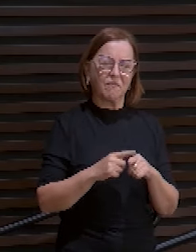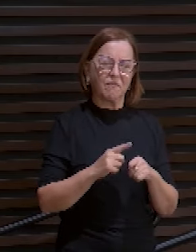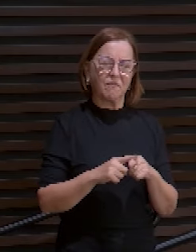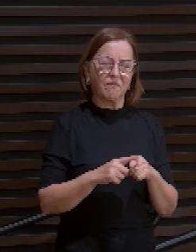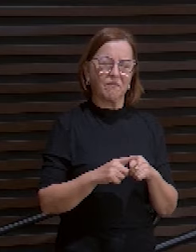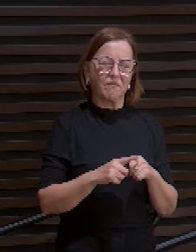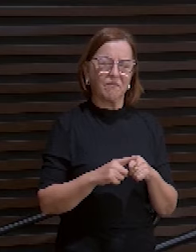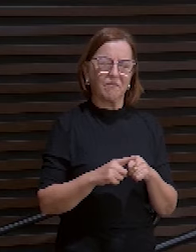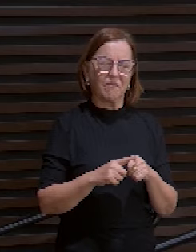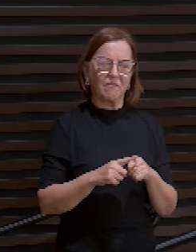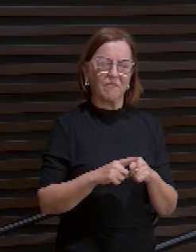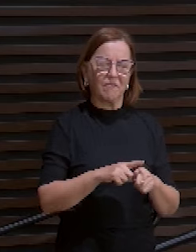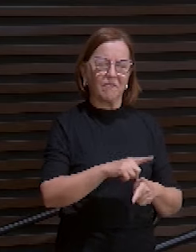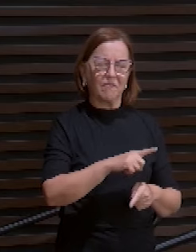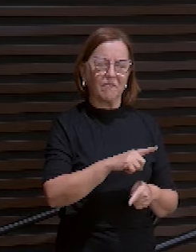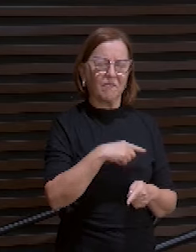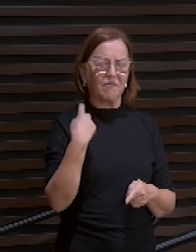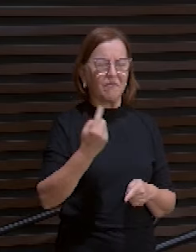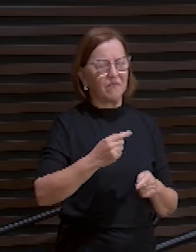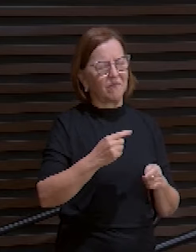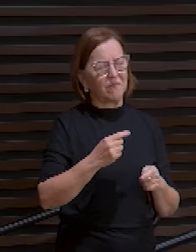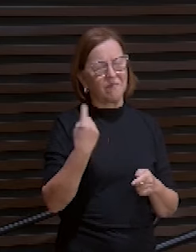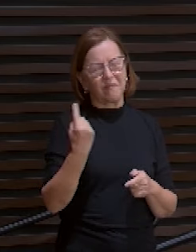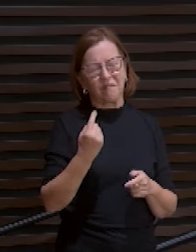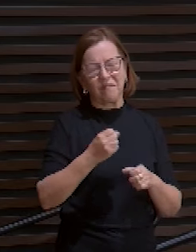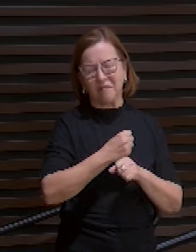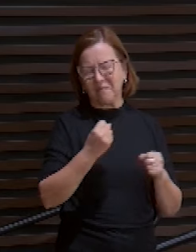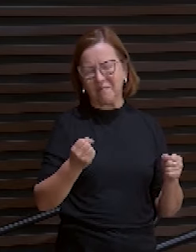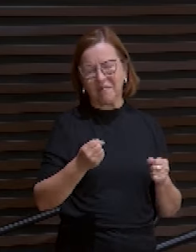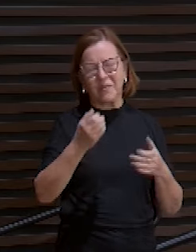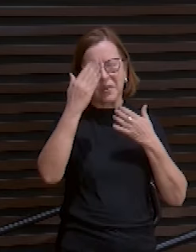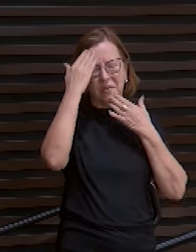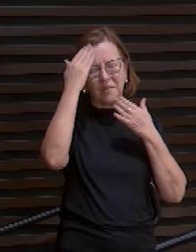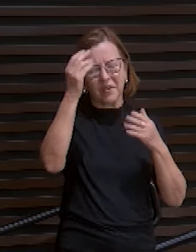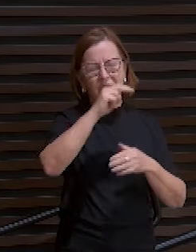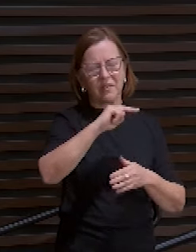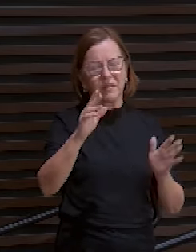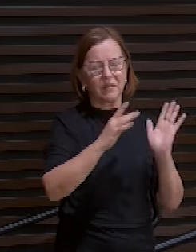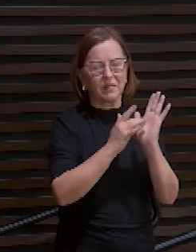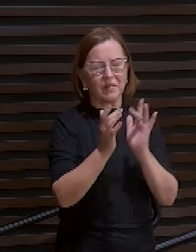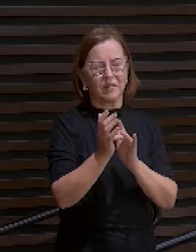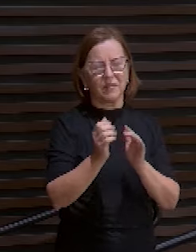nada para falar muito obrigado em nome de Jesus amém